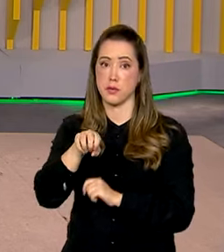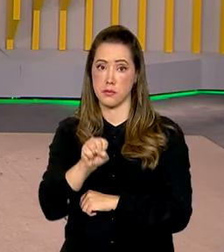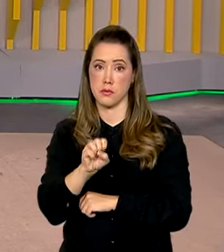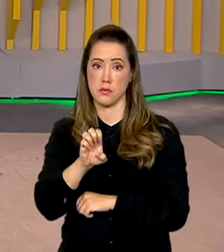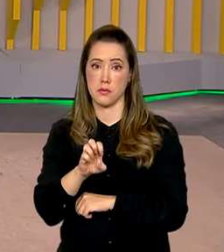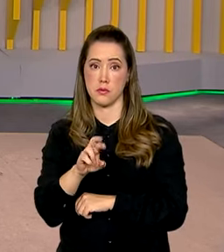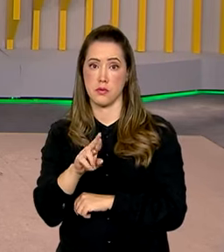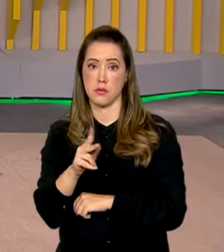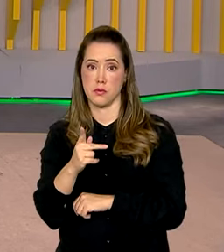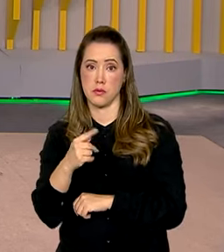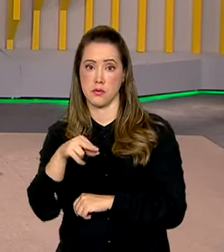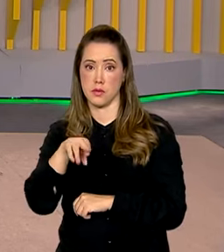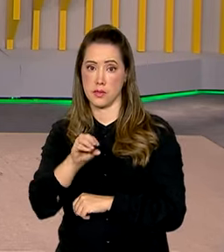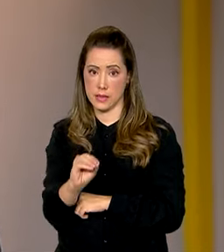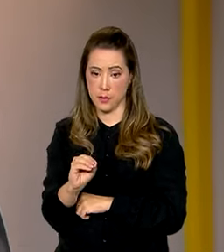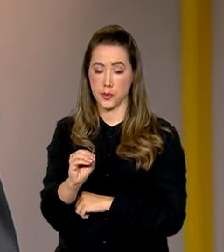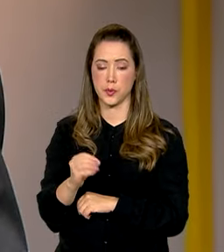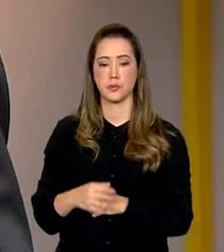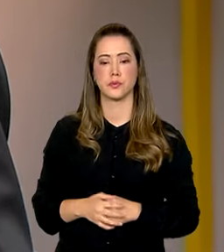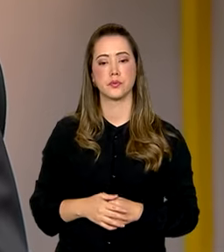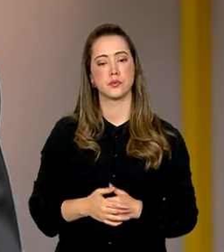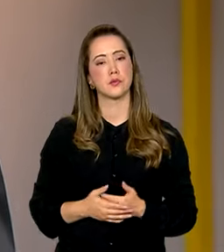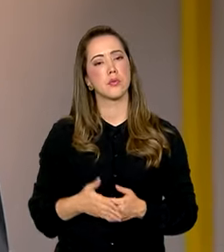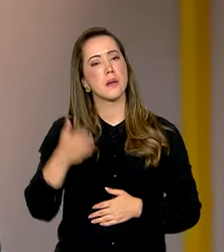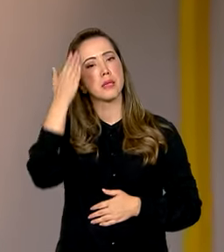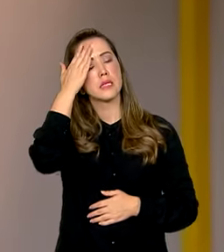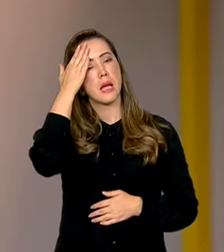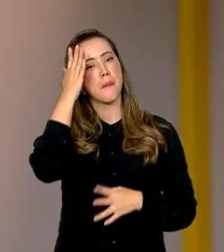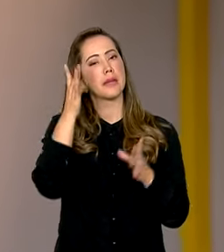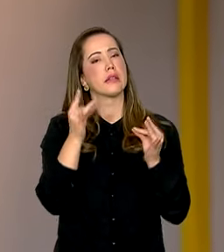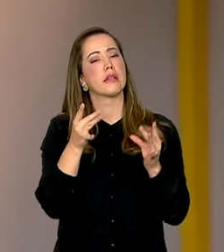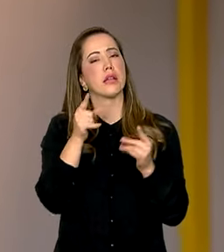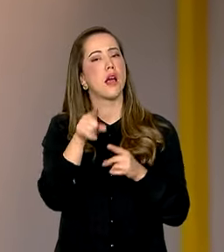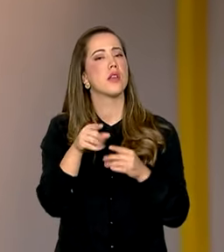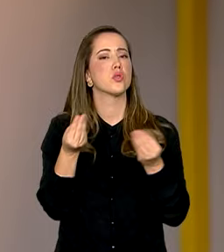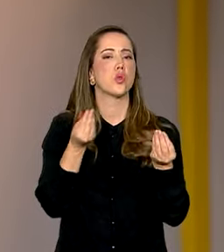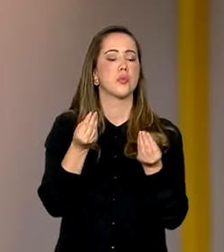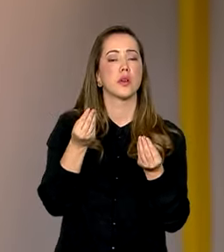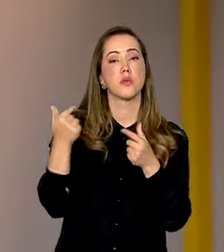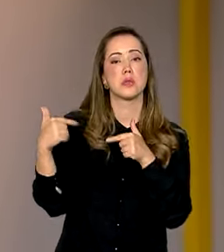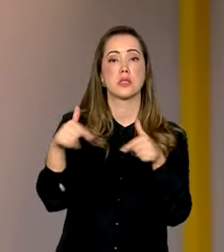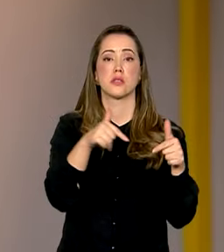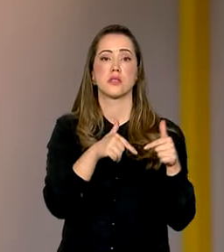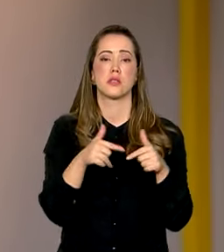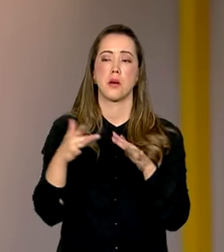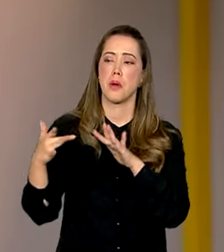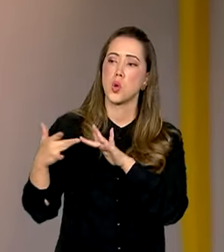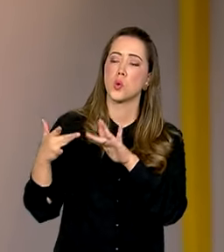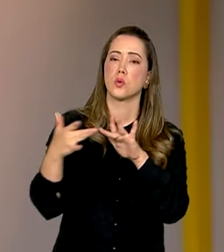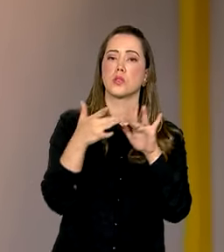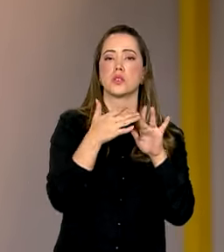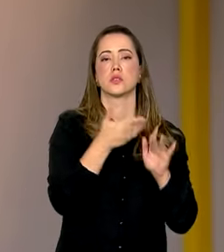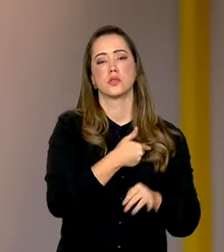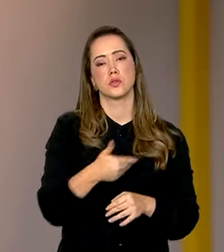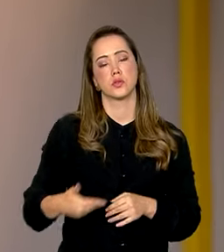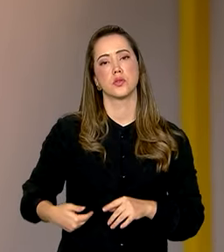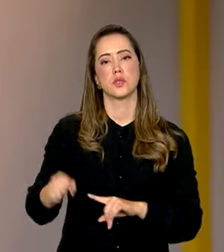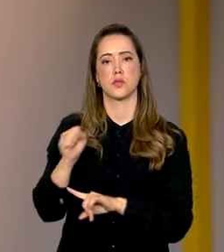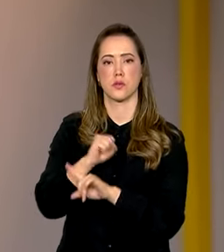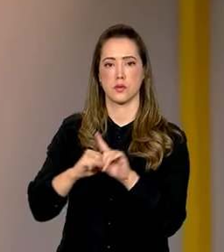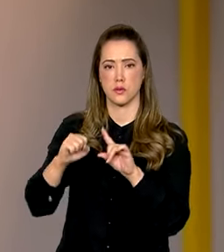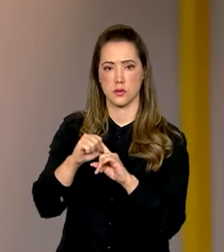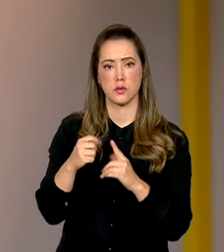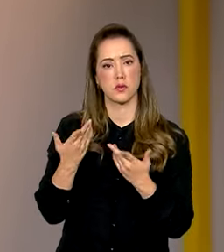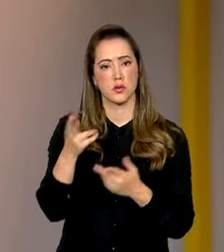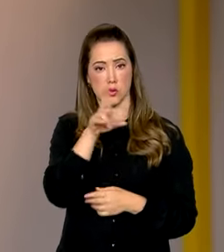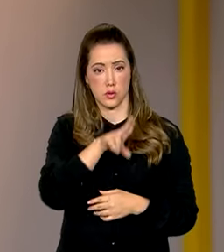de Processamento de Dados. E para saber um pouco mais sobre esses serviços que vêm conectando governos e sociedade